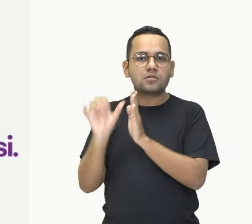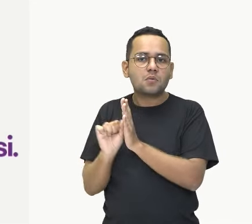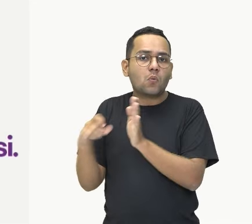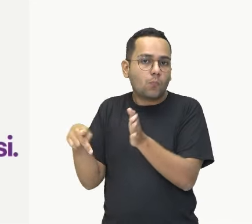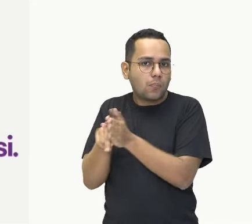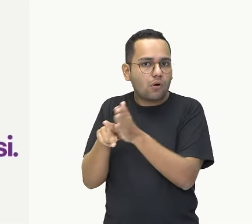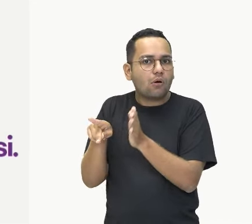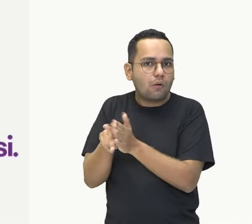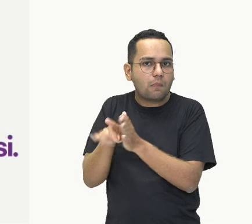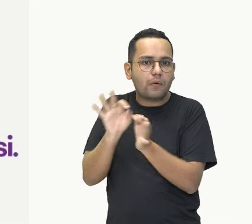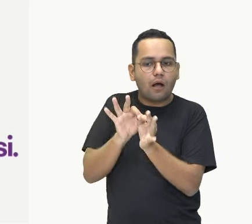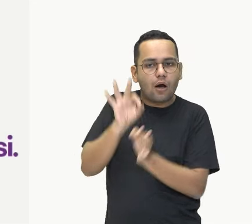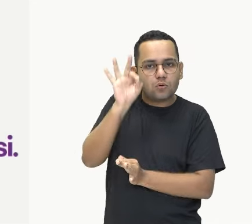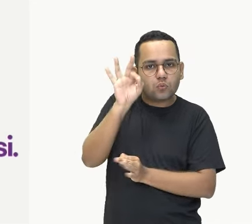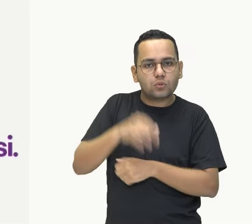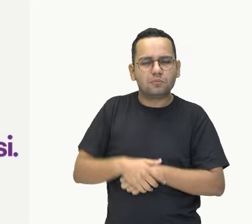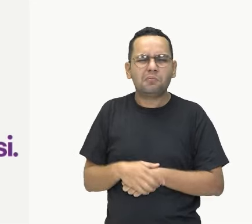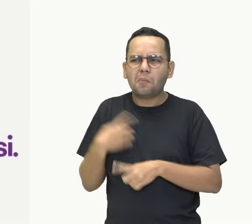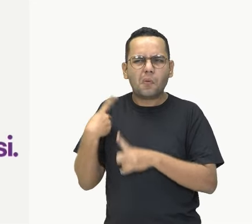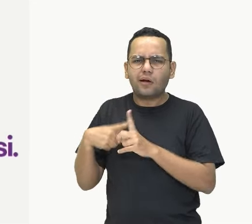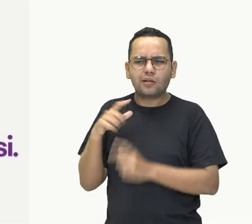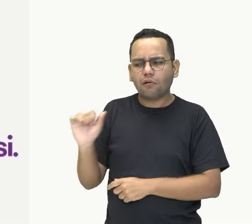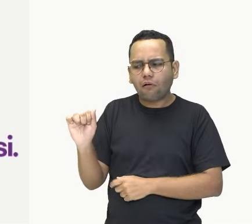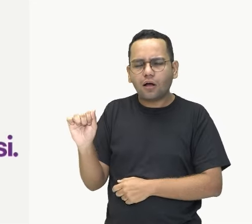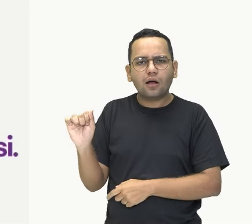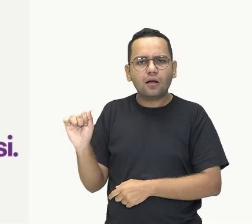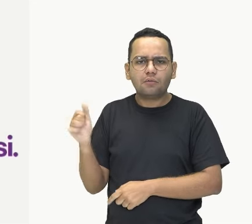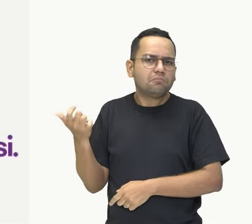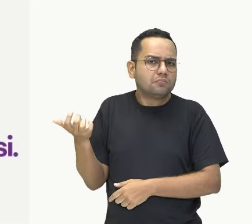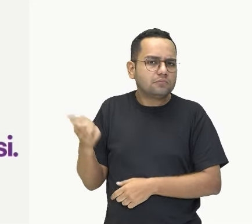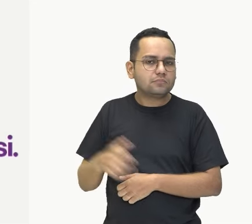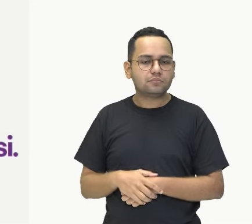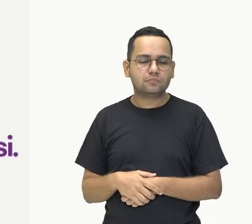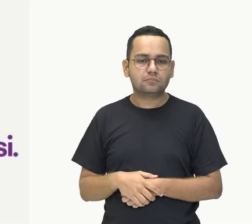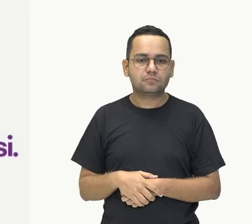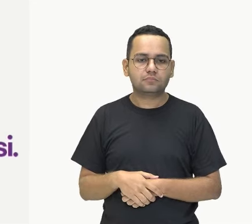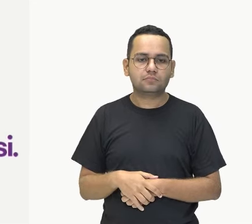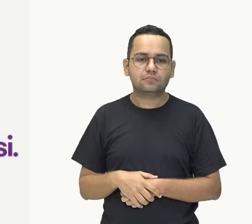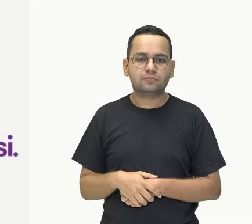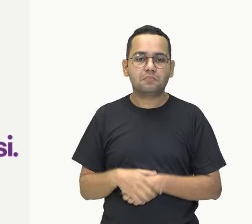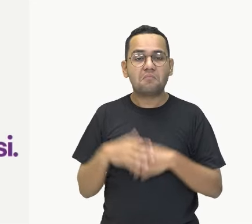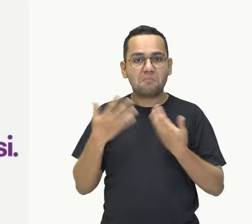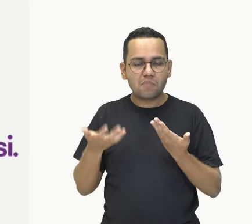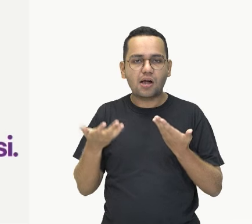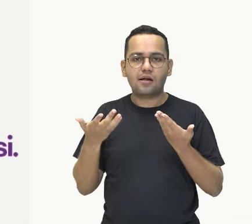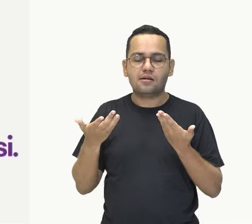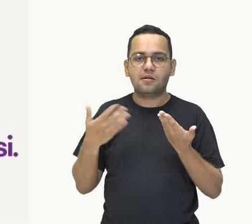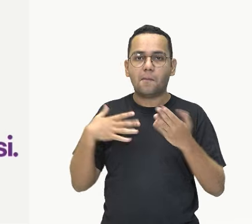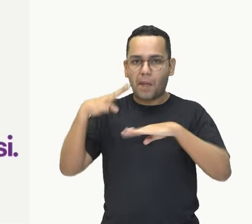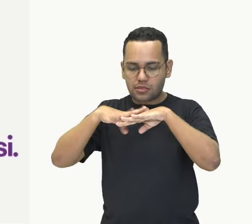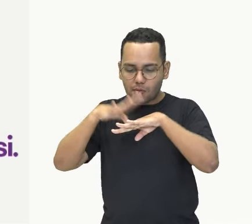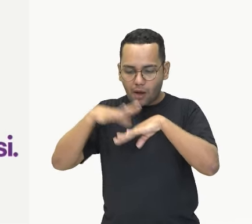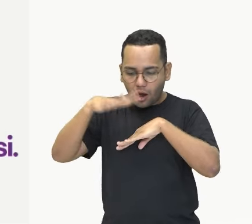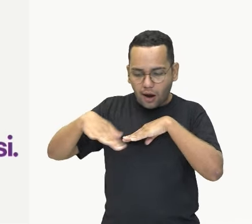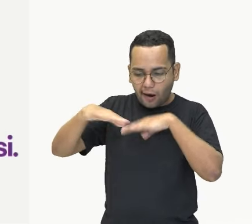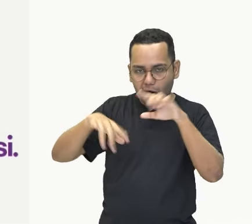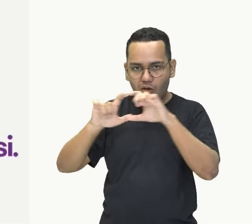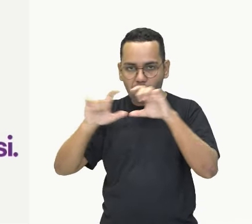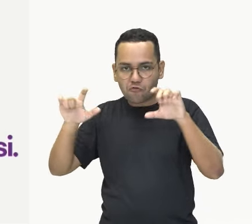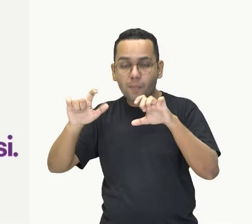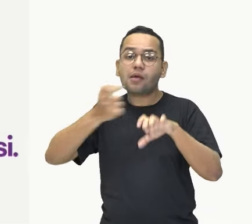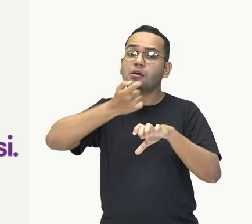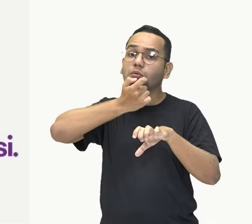Por que não é o A? Porque as nossas fórmulas ela vem do inglês, tá? E a altura em